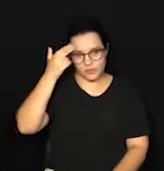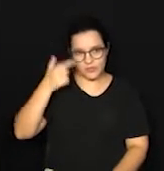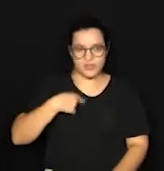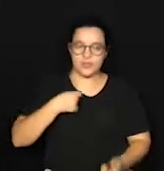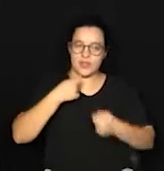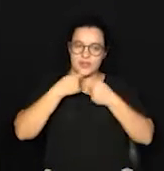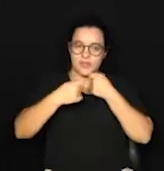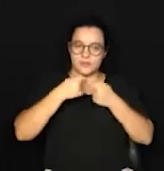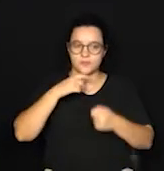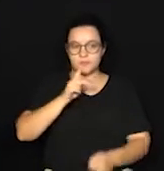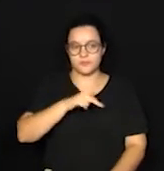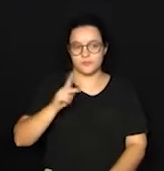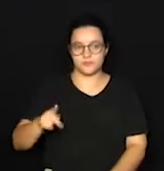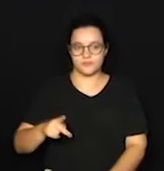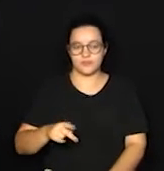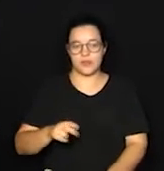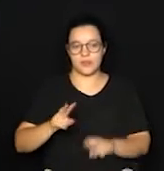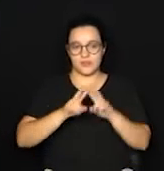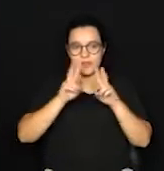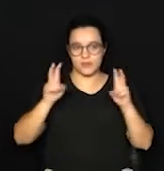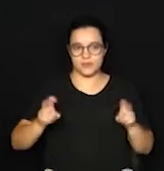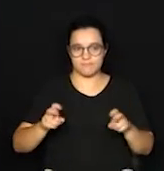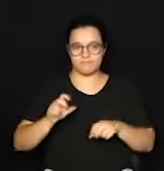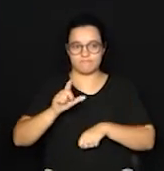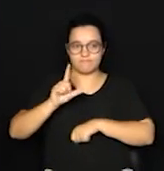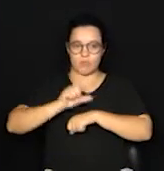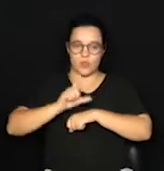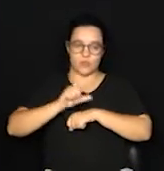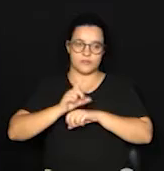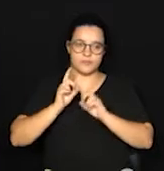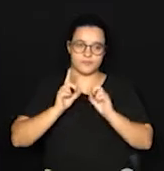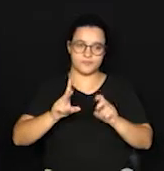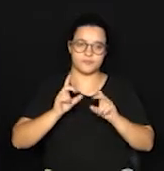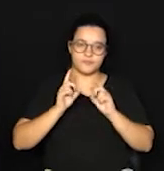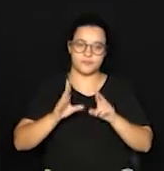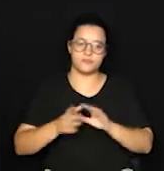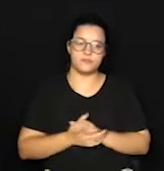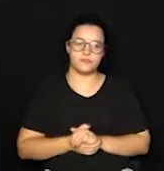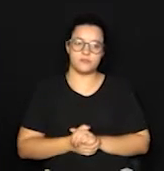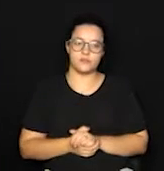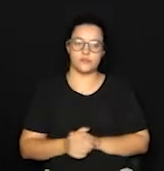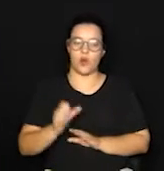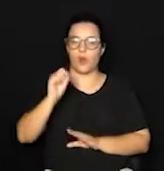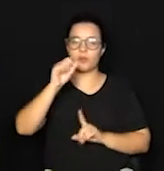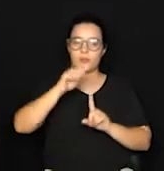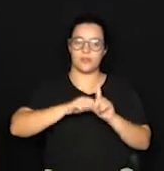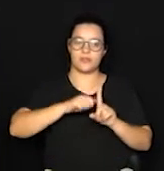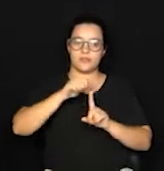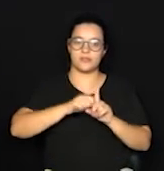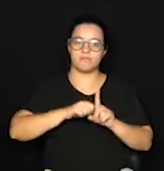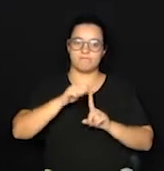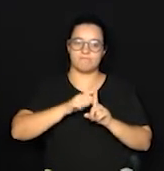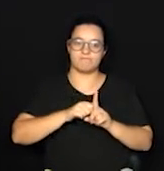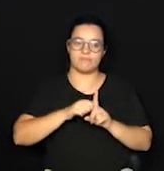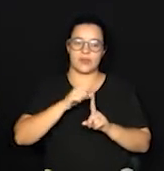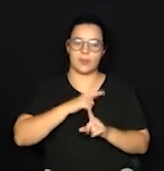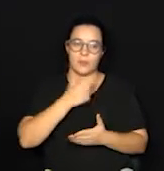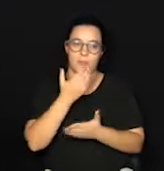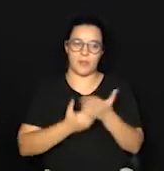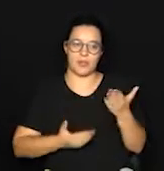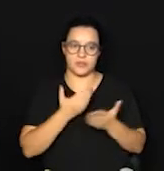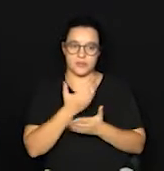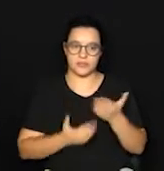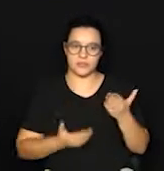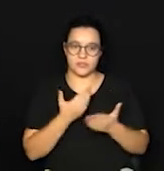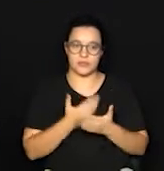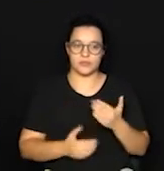com o professor Roberto, né, falando sobre o e-commerce, nos primeiros 8 meses nós tivemos uma retração, né, uma perda de